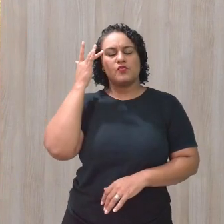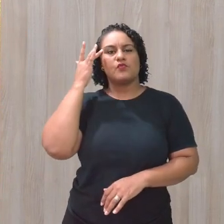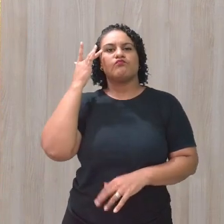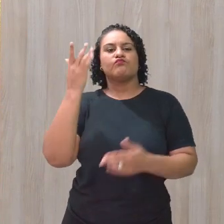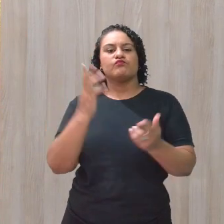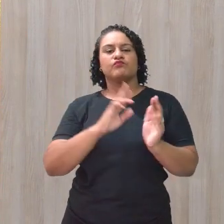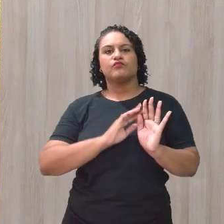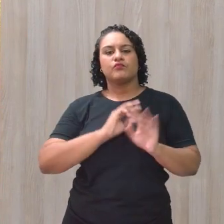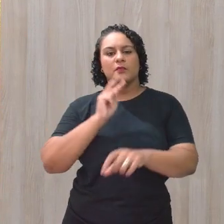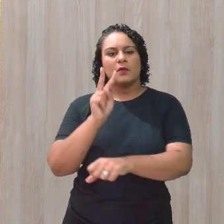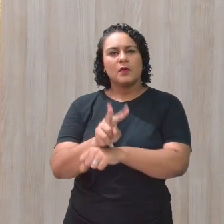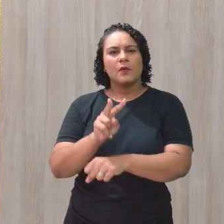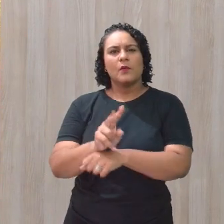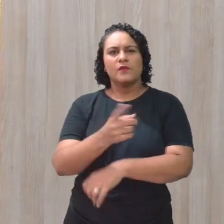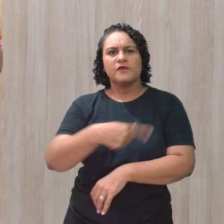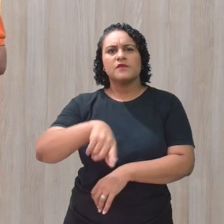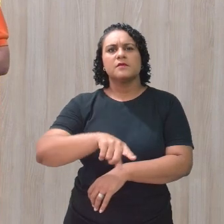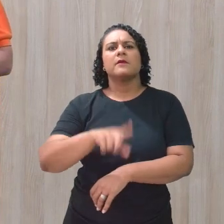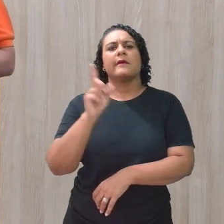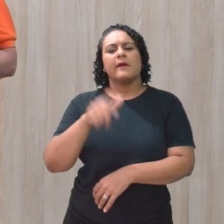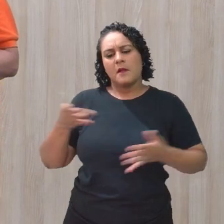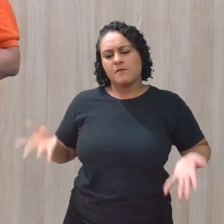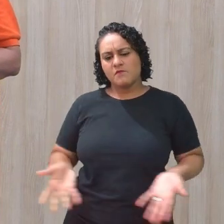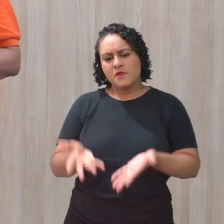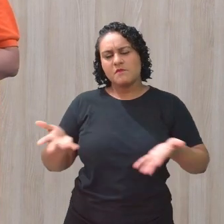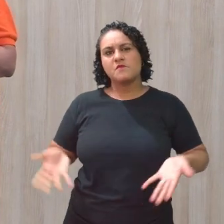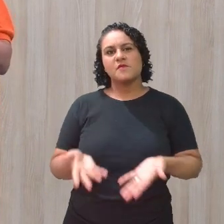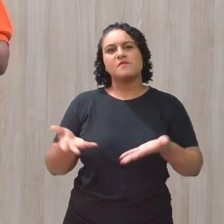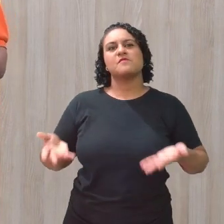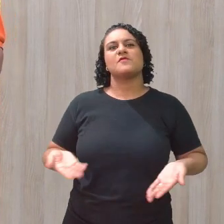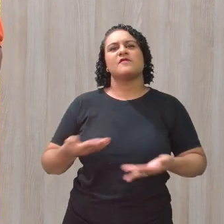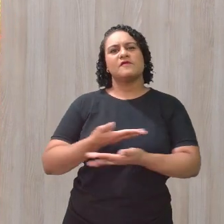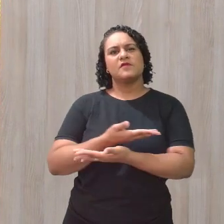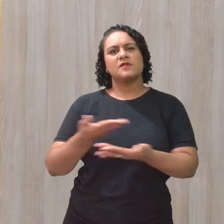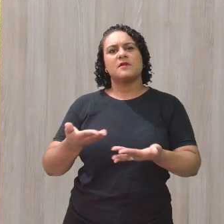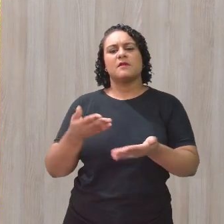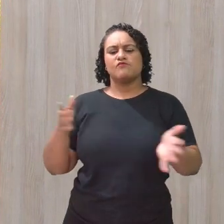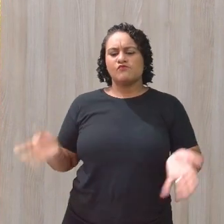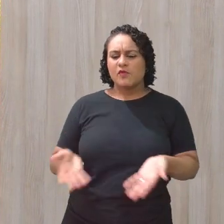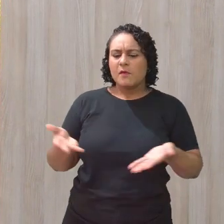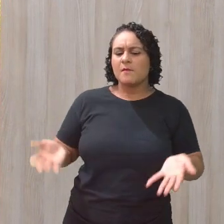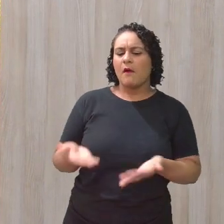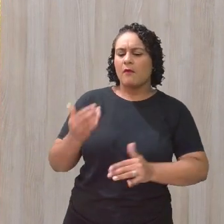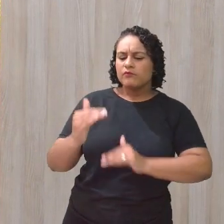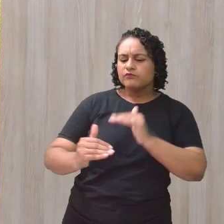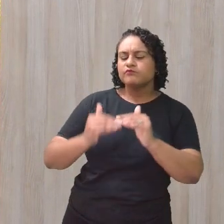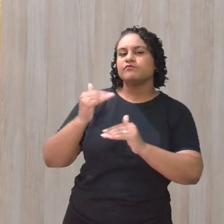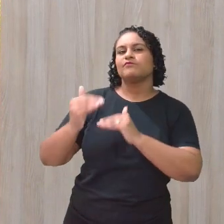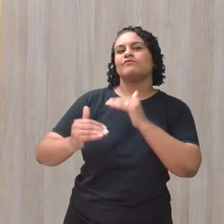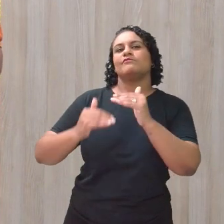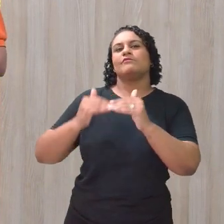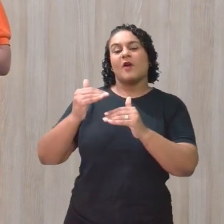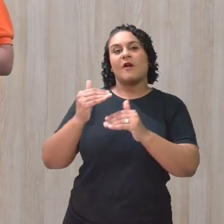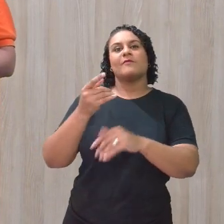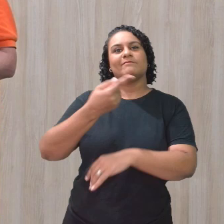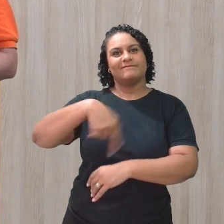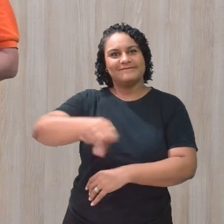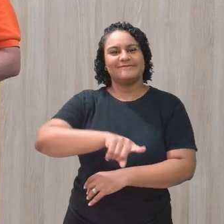sejam aqueles incentivadores, né, no crescimento do seu filho, esse